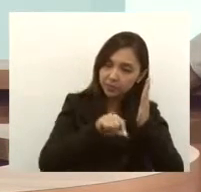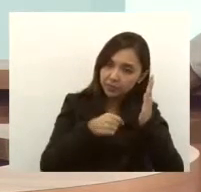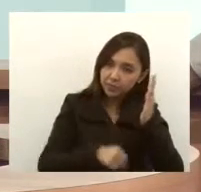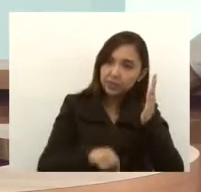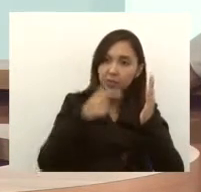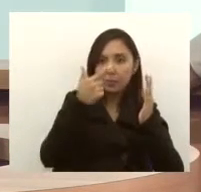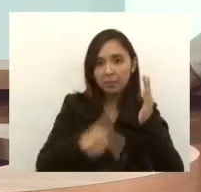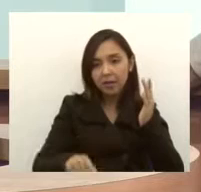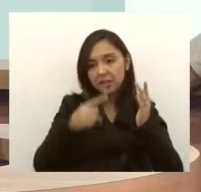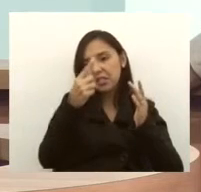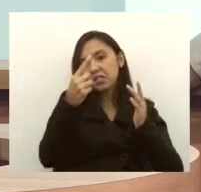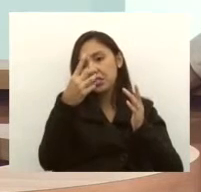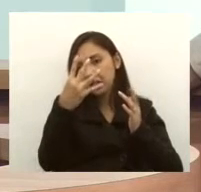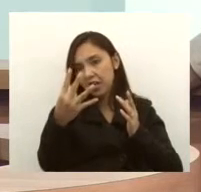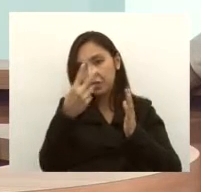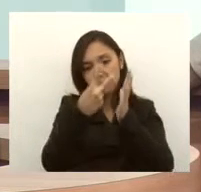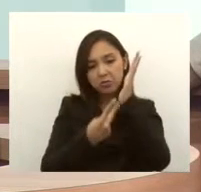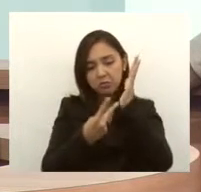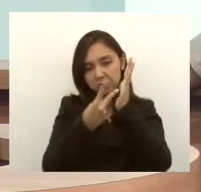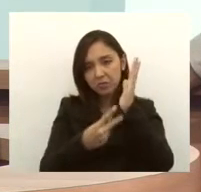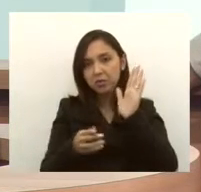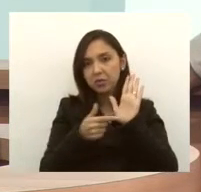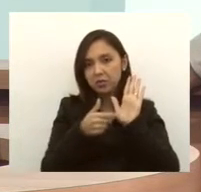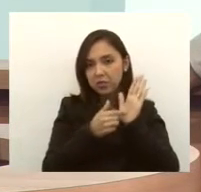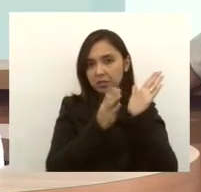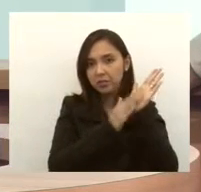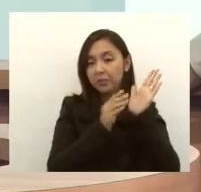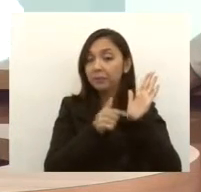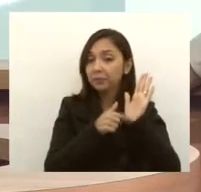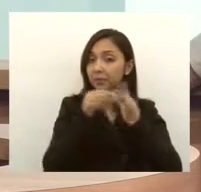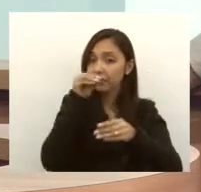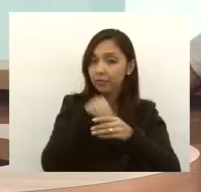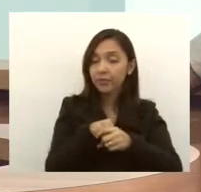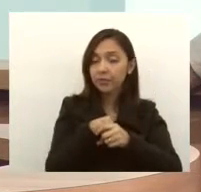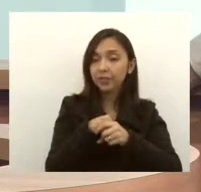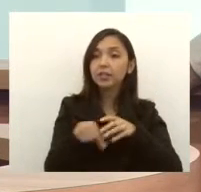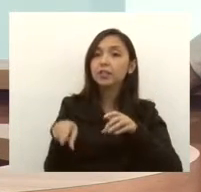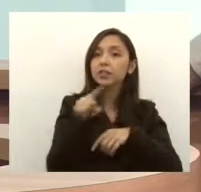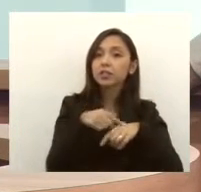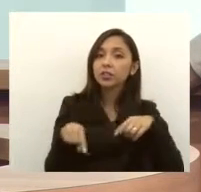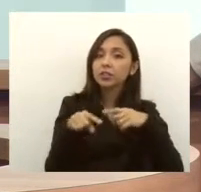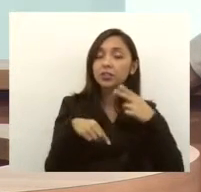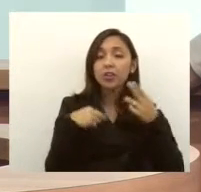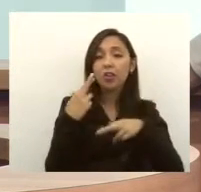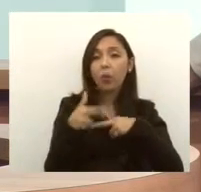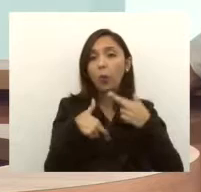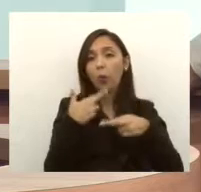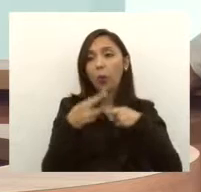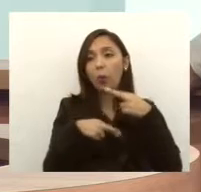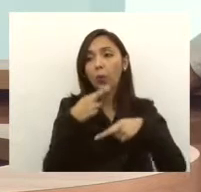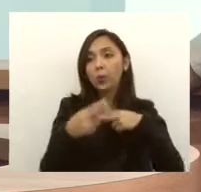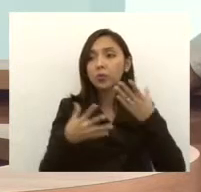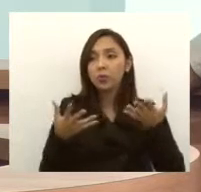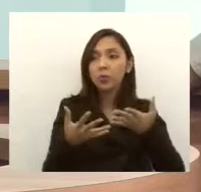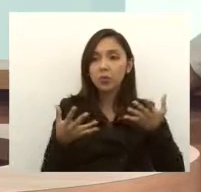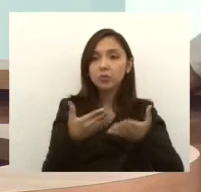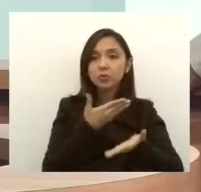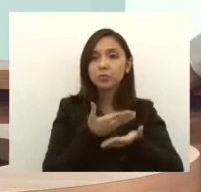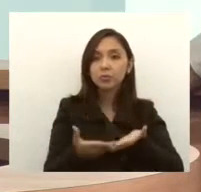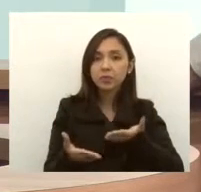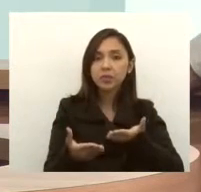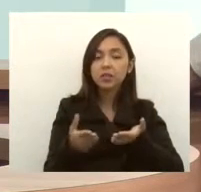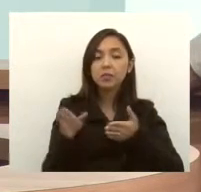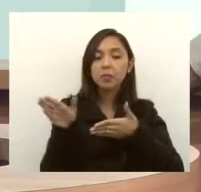mais 14 ou 15 projetos na pauta a ser votado, e nós estamos aqui já gastando quase